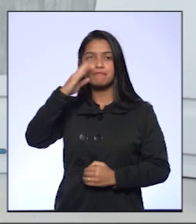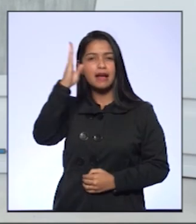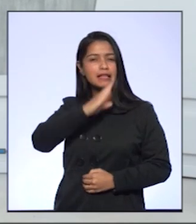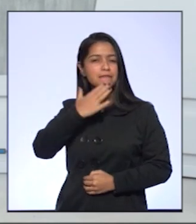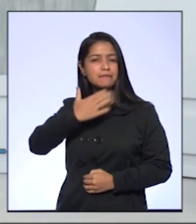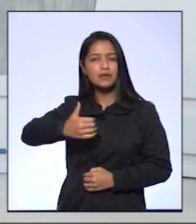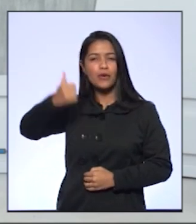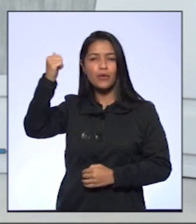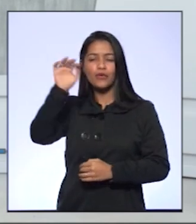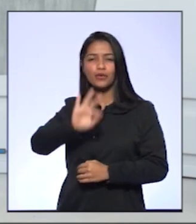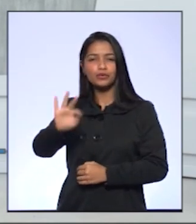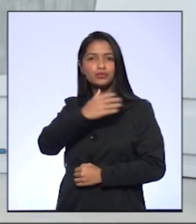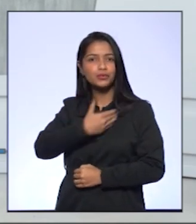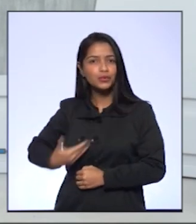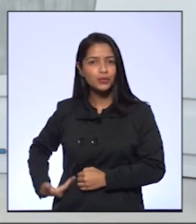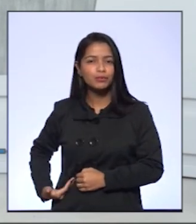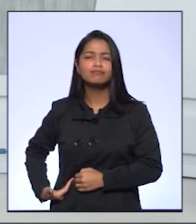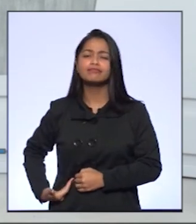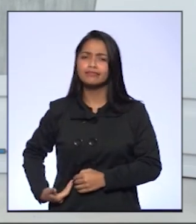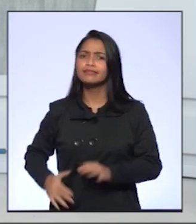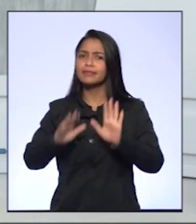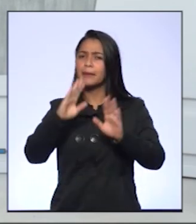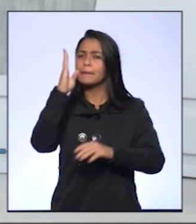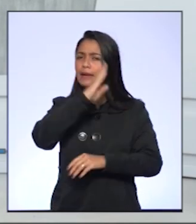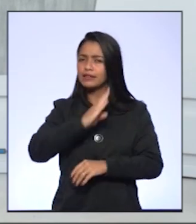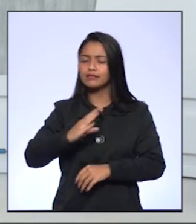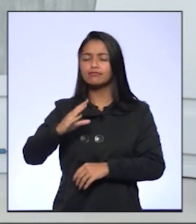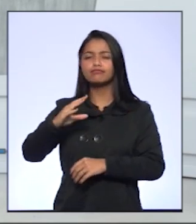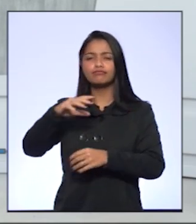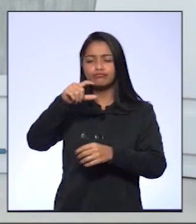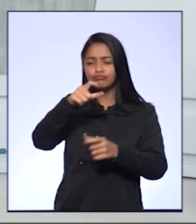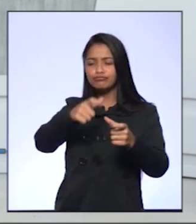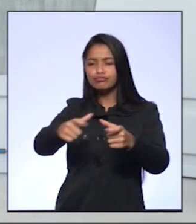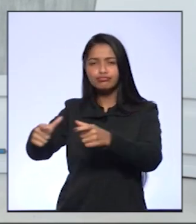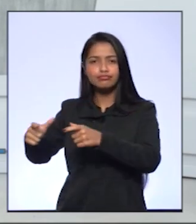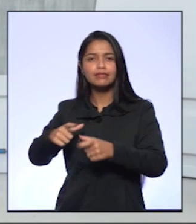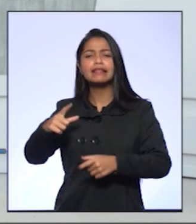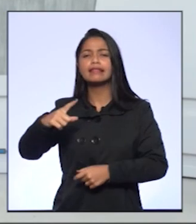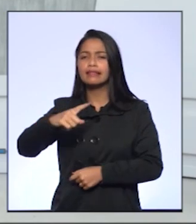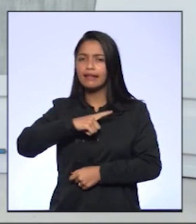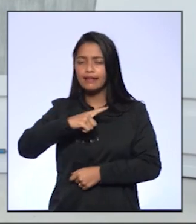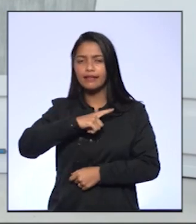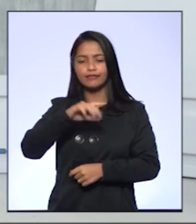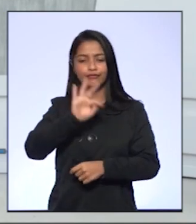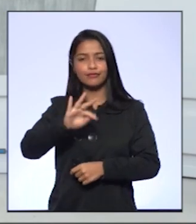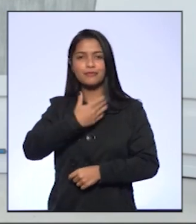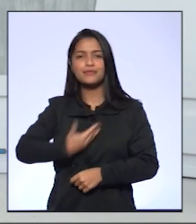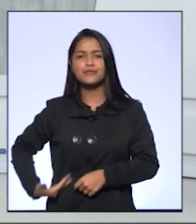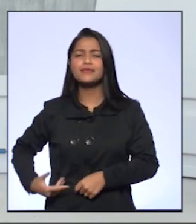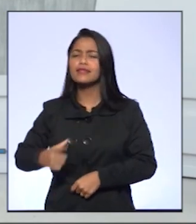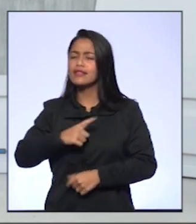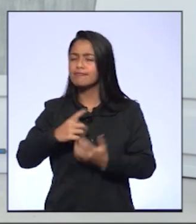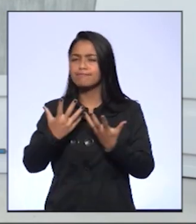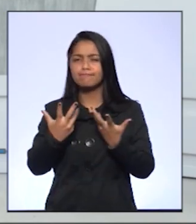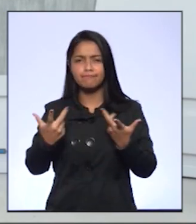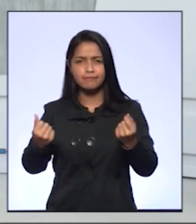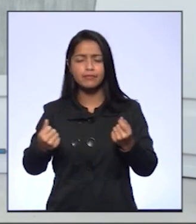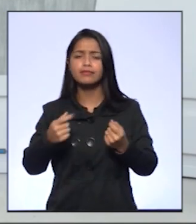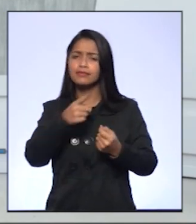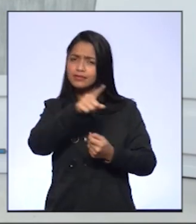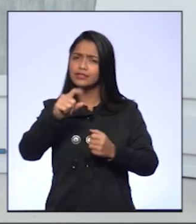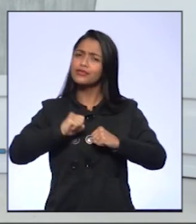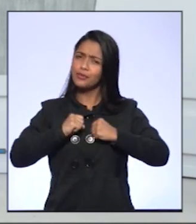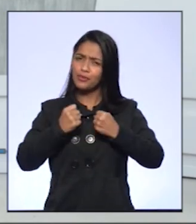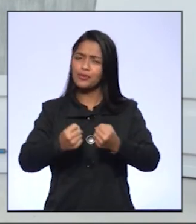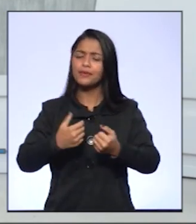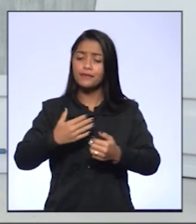incríveis que tem. Nossa, como o Brasil tem universidade pública incrível, né? Então, nossa, faz esse trampo, tá? Eu juro que vai valer a pena. Ano